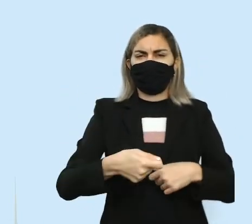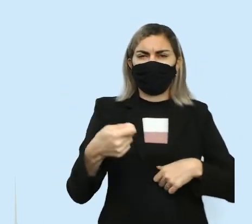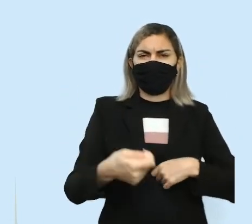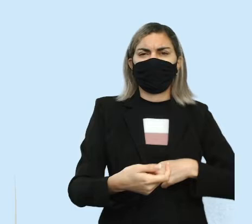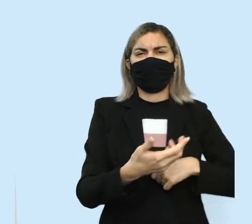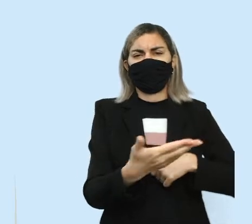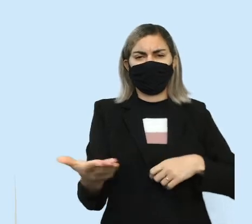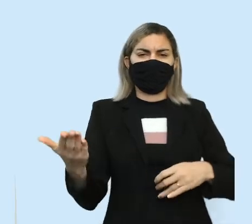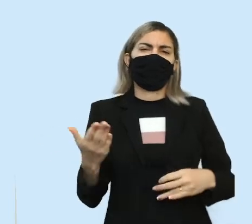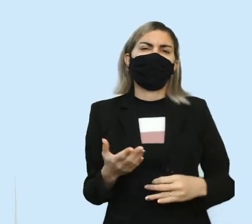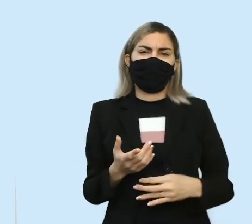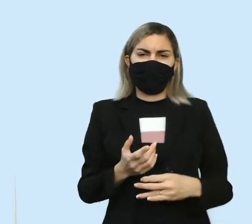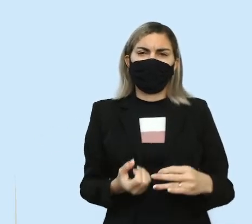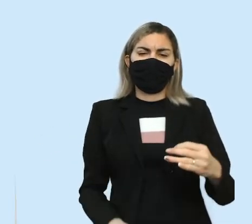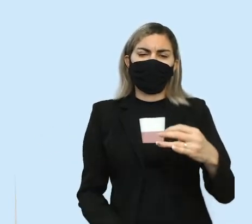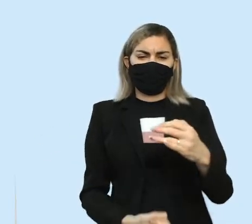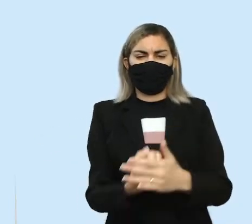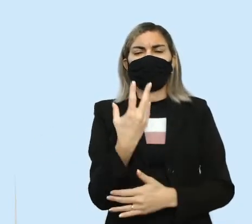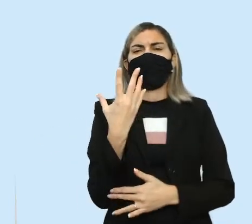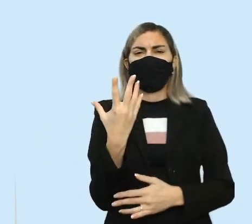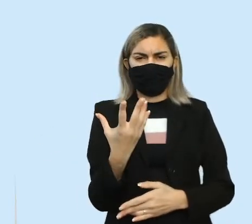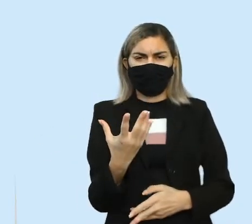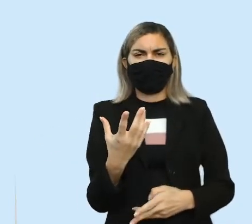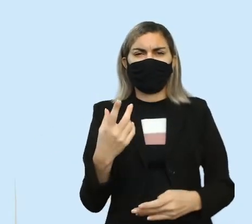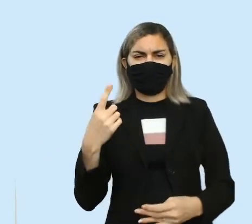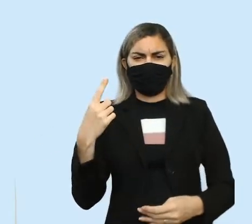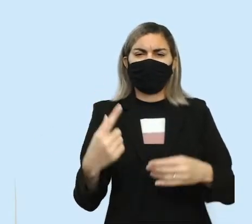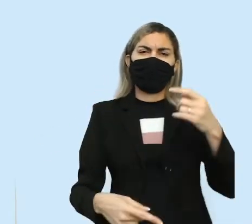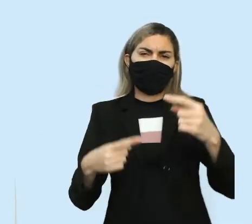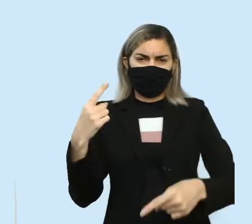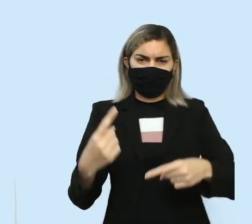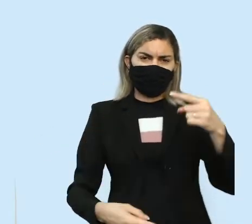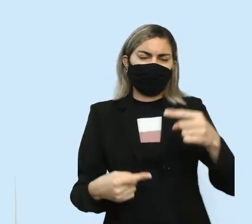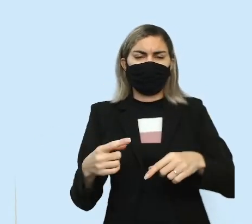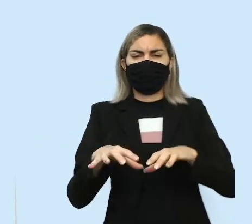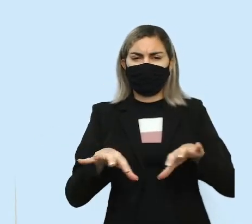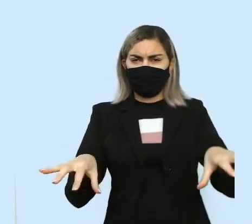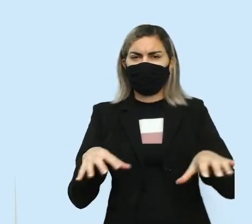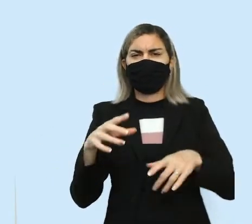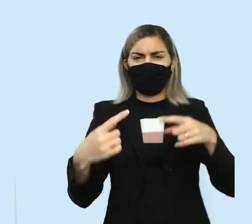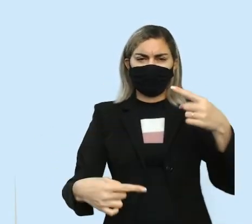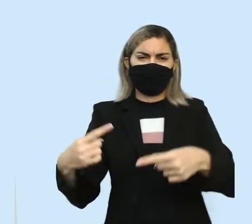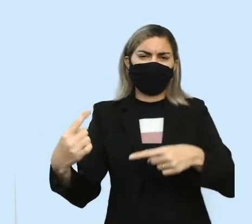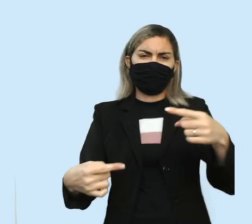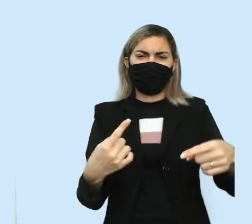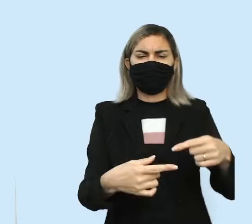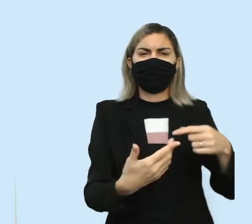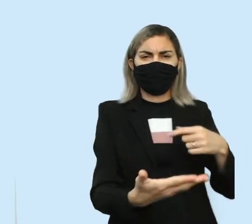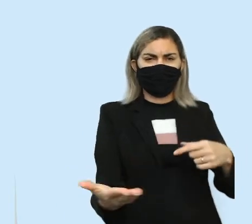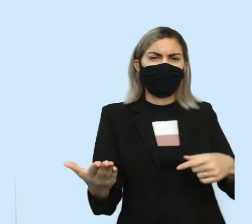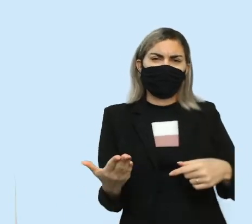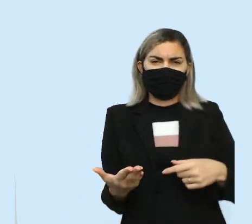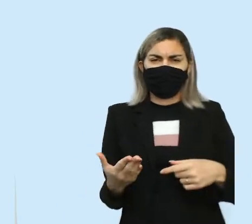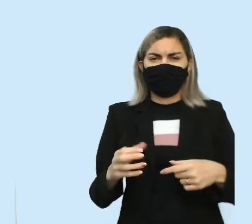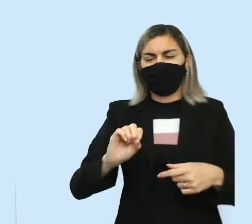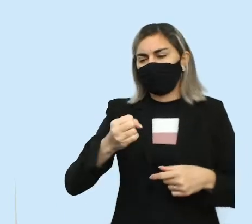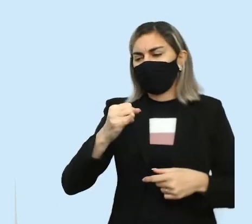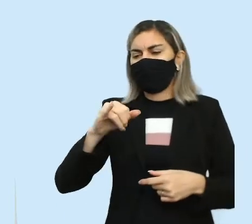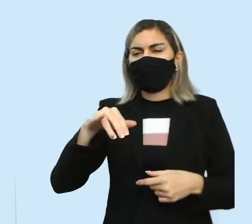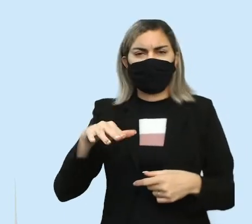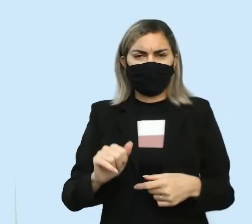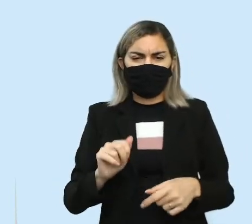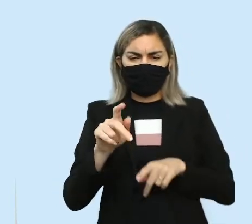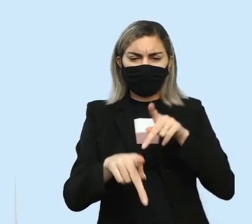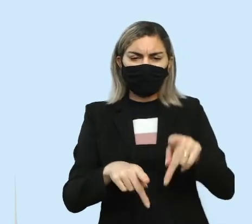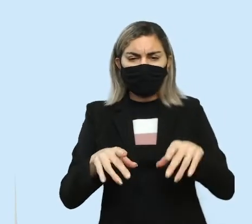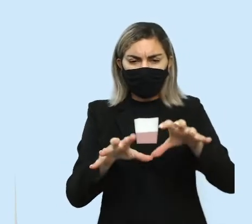foram atributos para criar uma espécie de conflito entre as tribos que ali começavam a existir. É o que a gente pode chamar de cisma. Né? E o povo